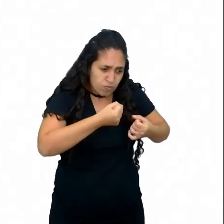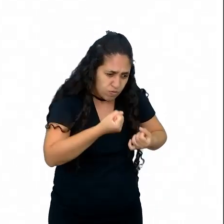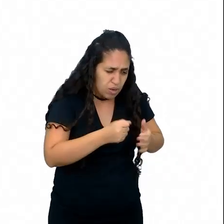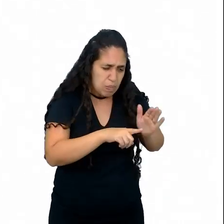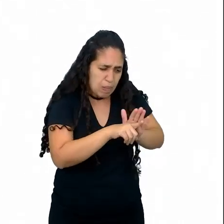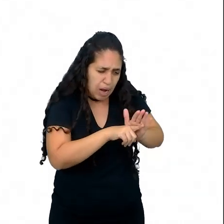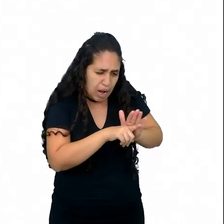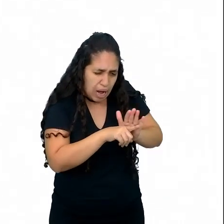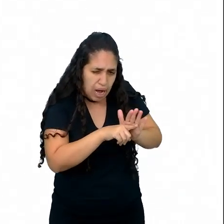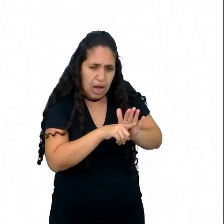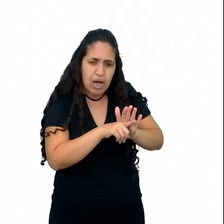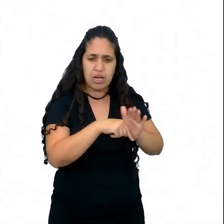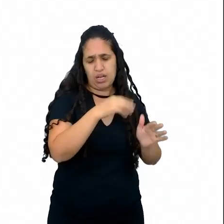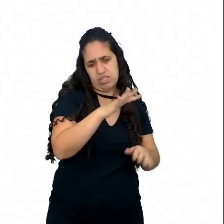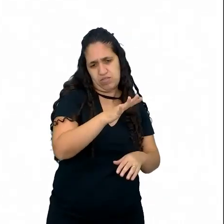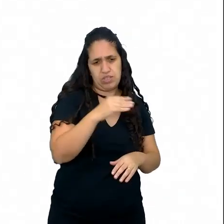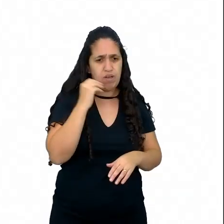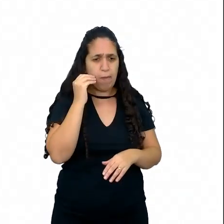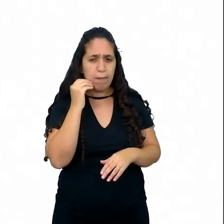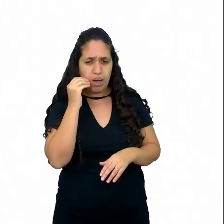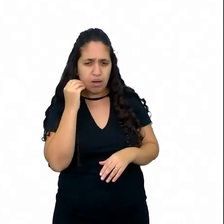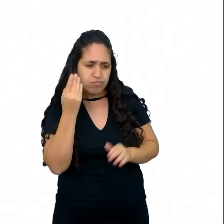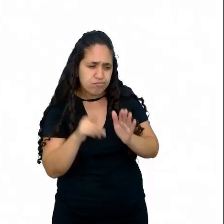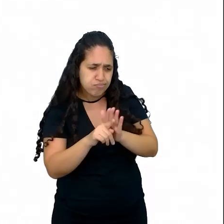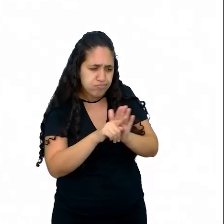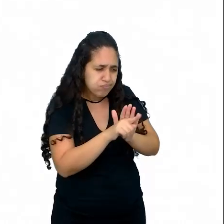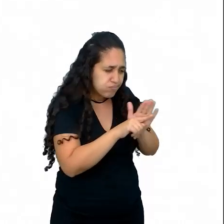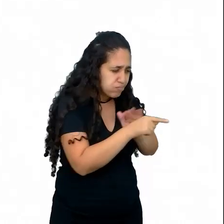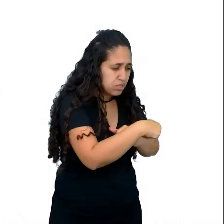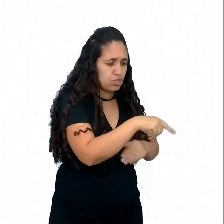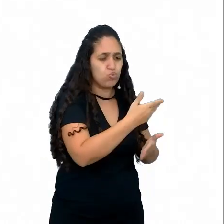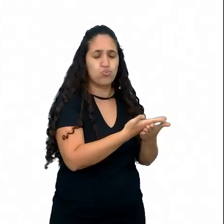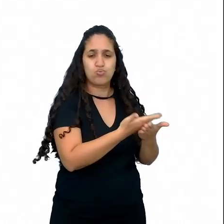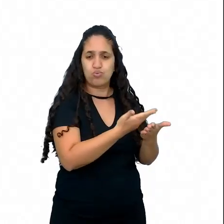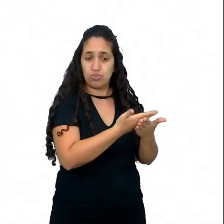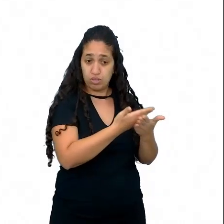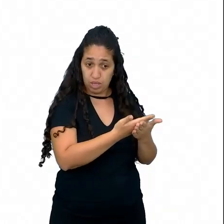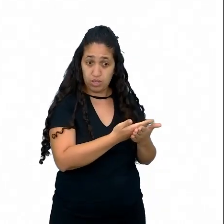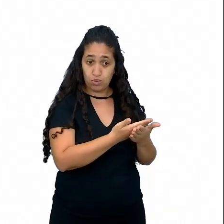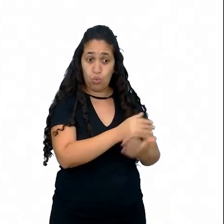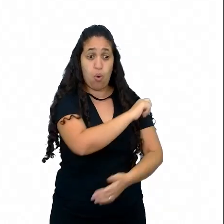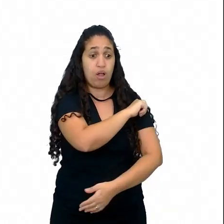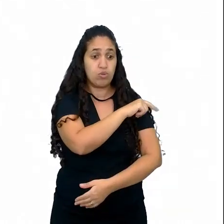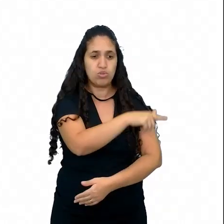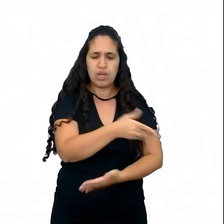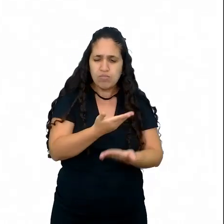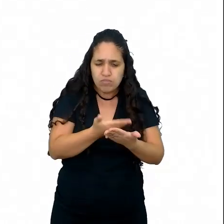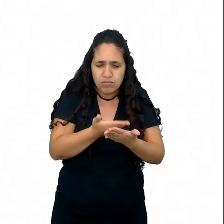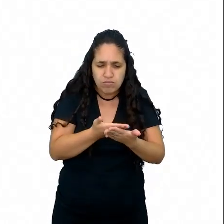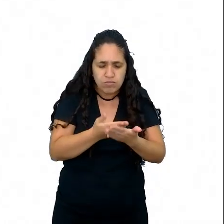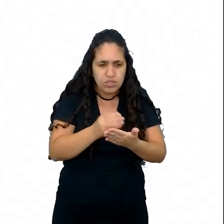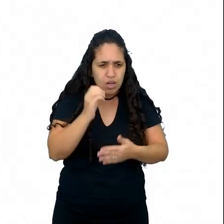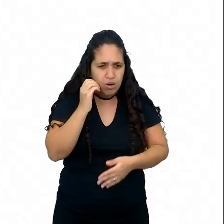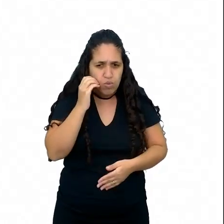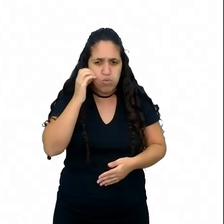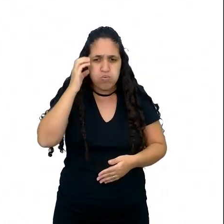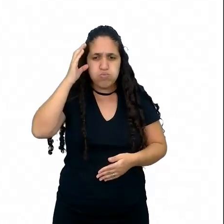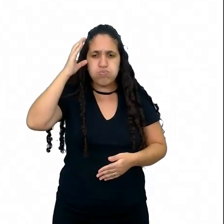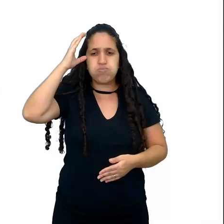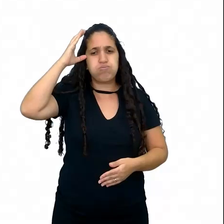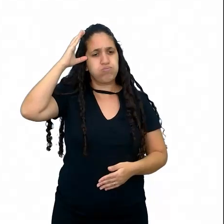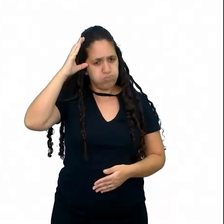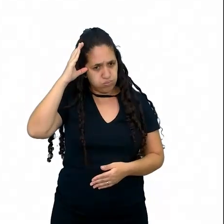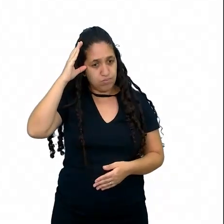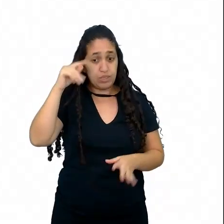isso, ou talvez fazer uma experiência de campo, ele vai estar estudando. E aí o quê? Ele está estudando, ele está se formando, ele está aprendendo. Quando